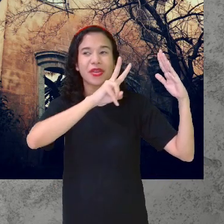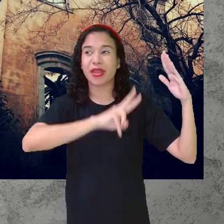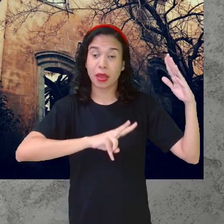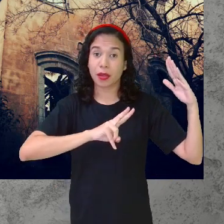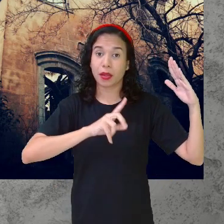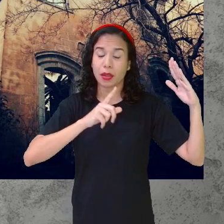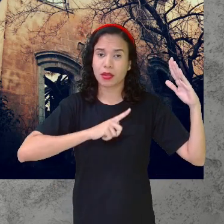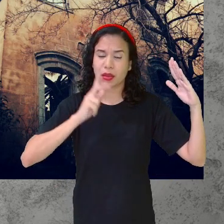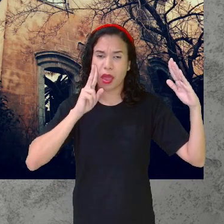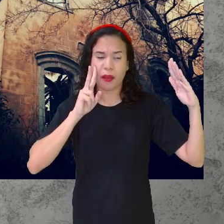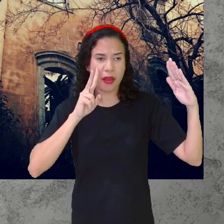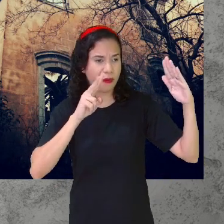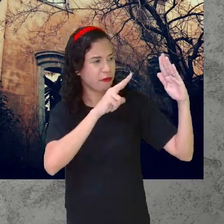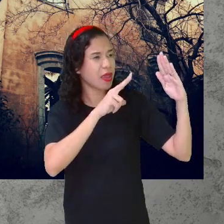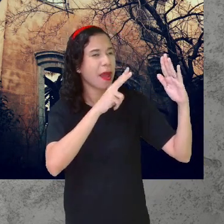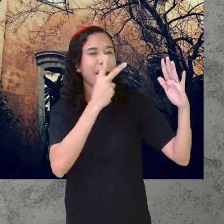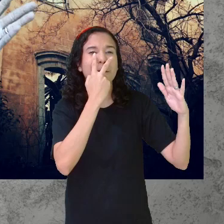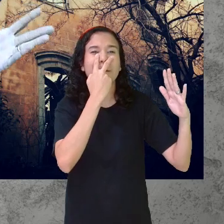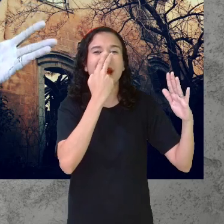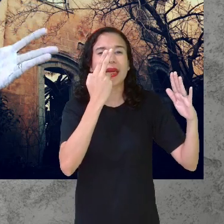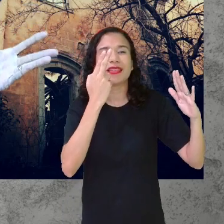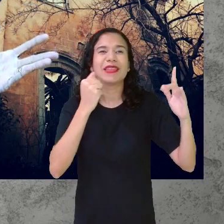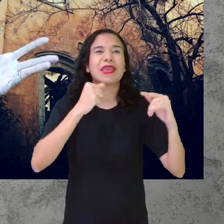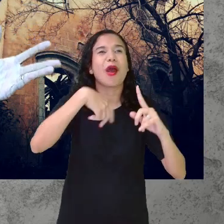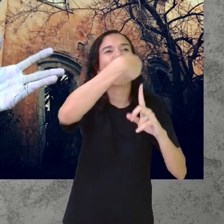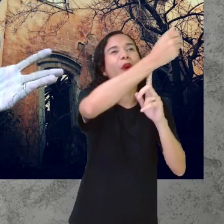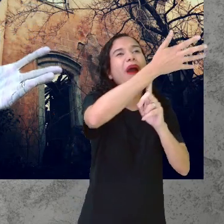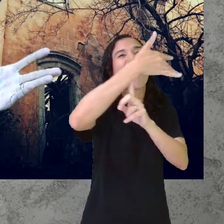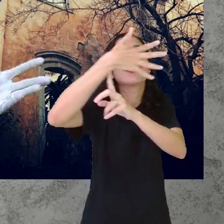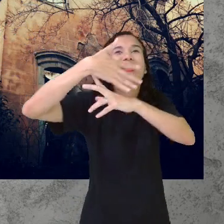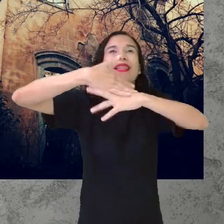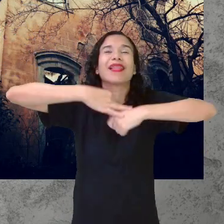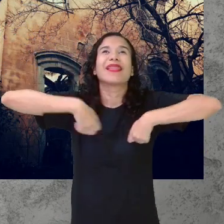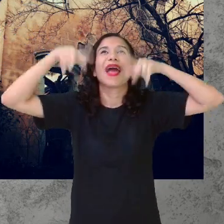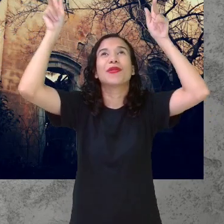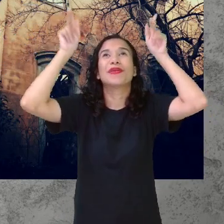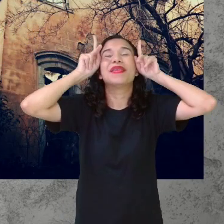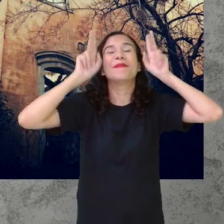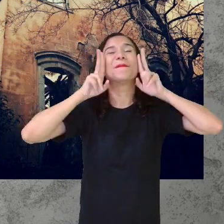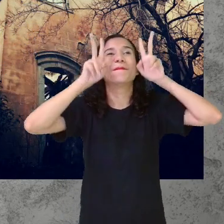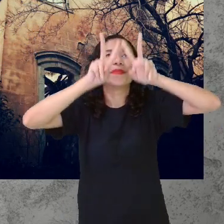uma impressão outonal de castelo encantado, que dava uma